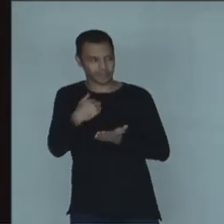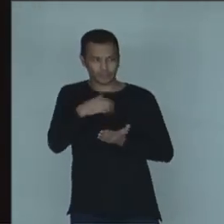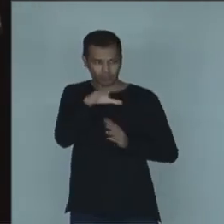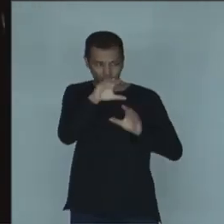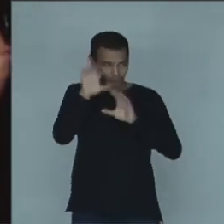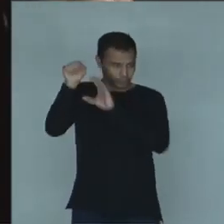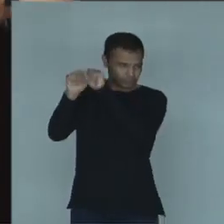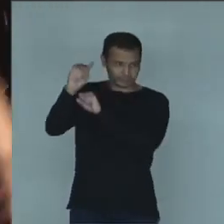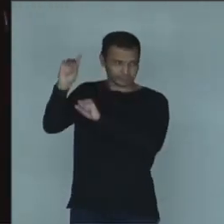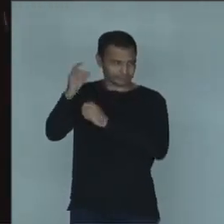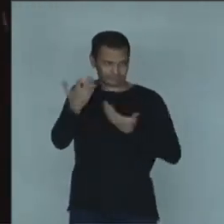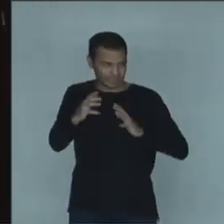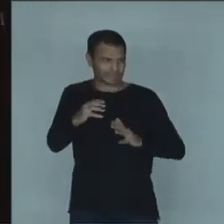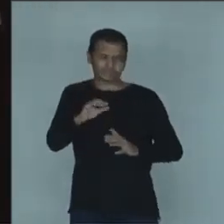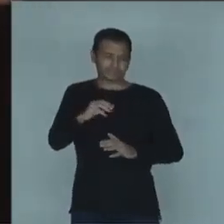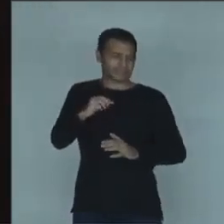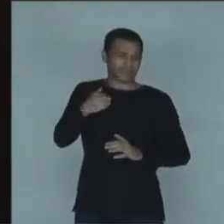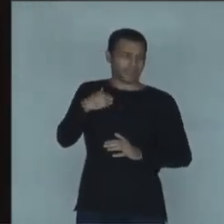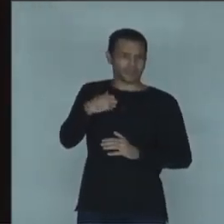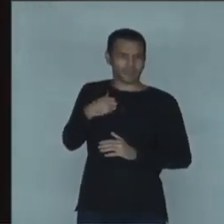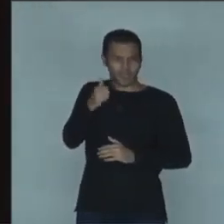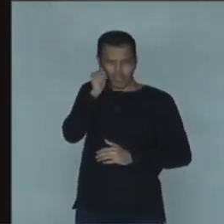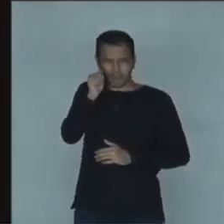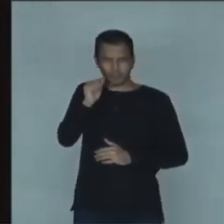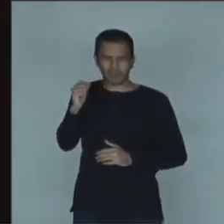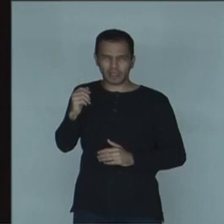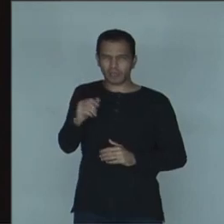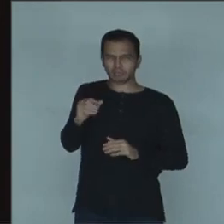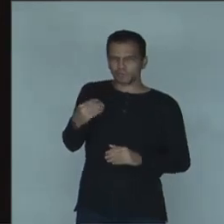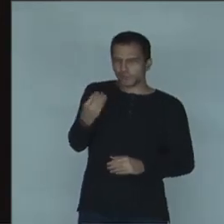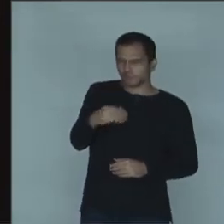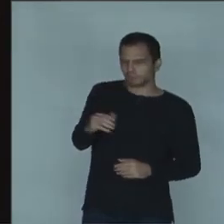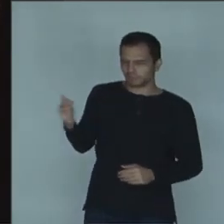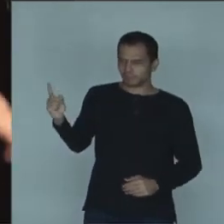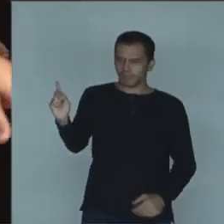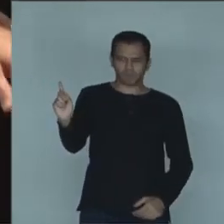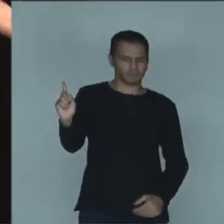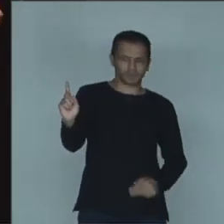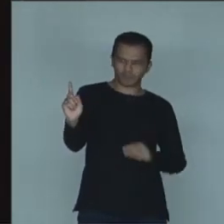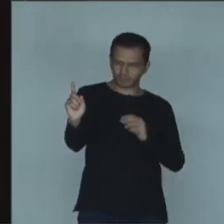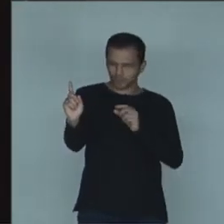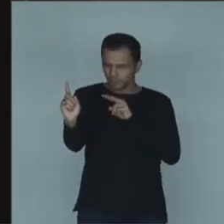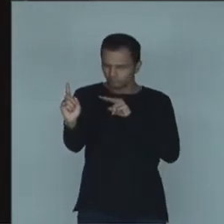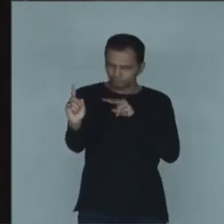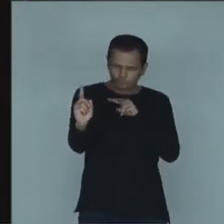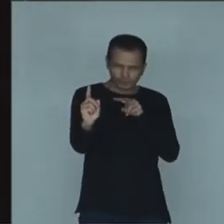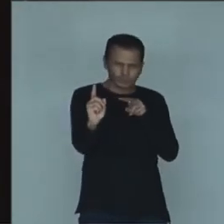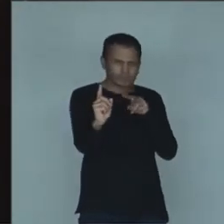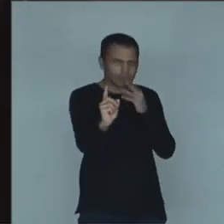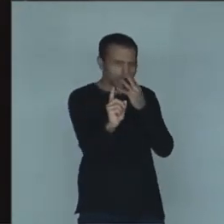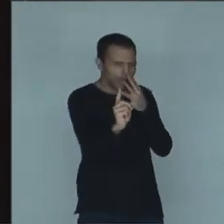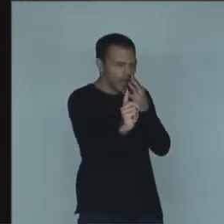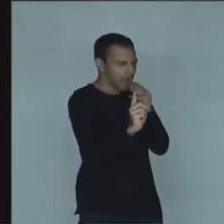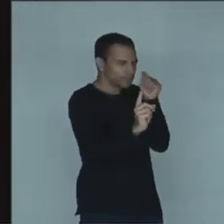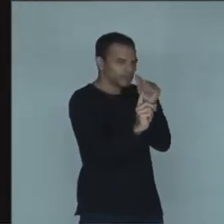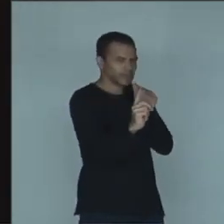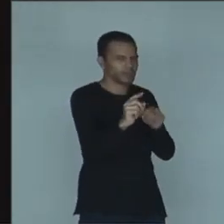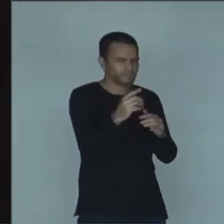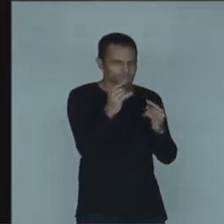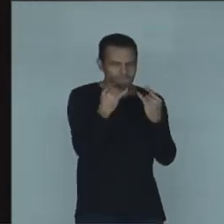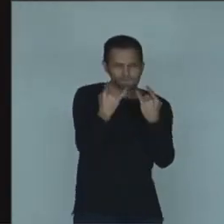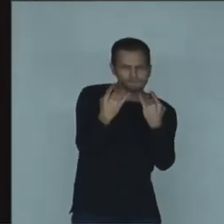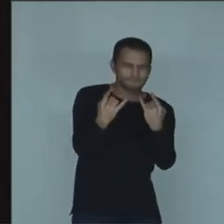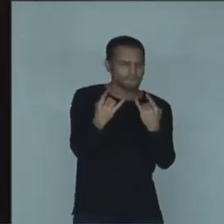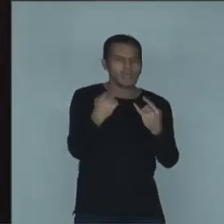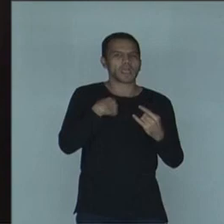busco Deus passa a mulher acompanha ela de início ao fim eu olho para tu quanto a mulher eu mexo pornografia